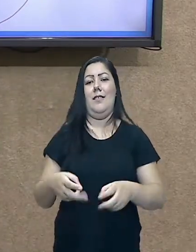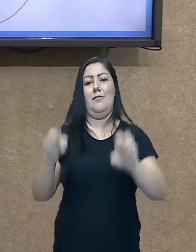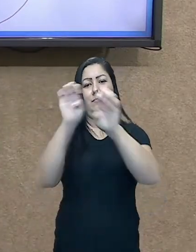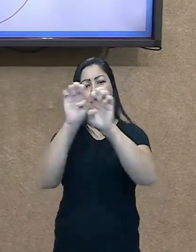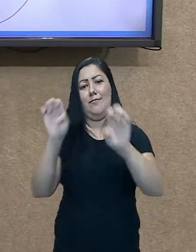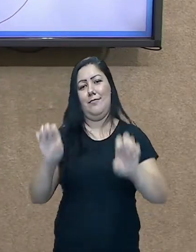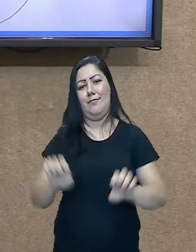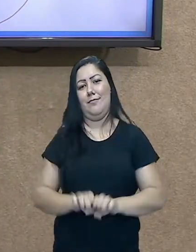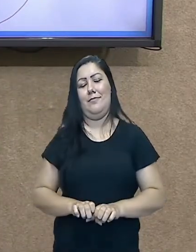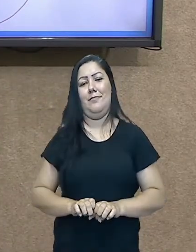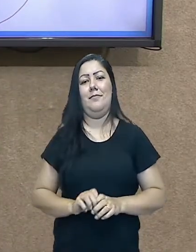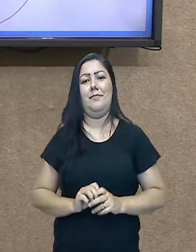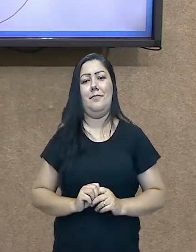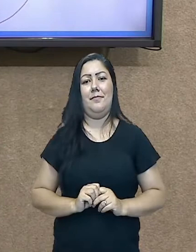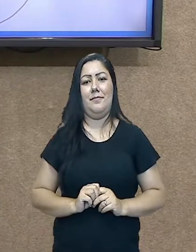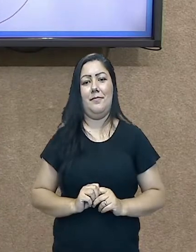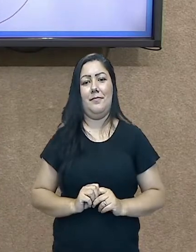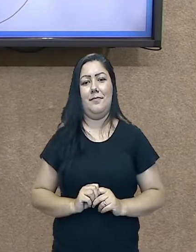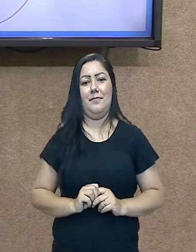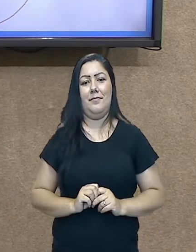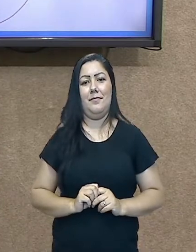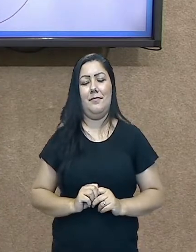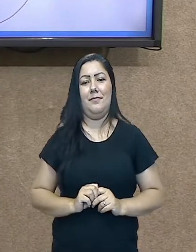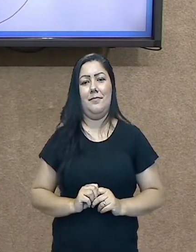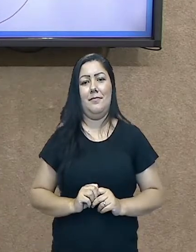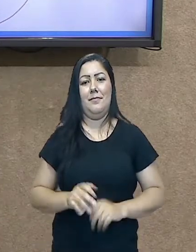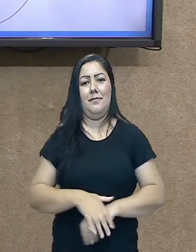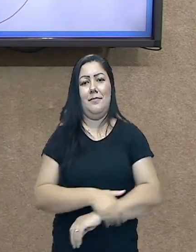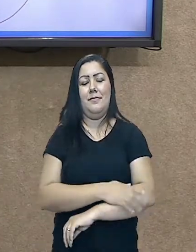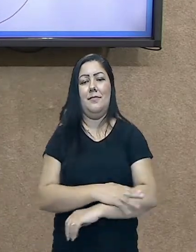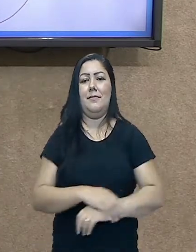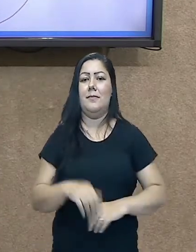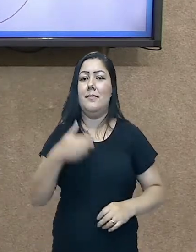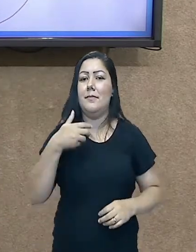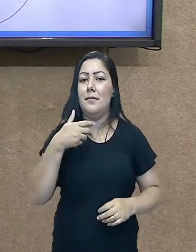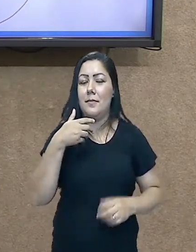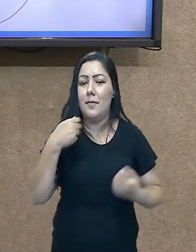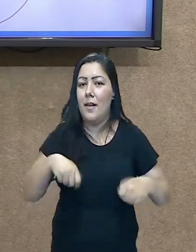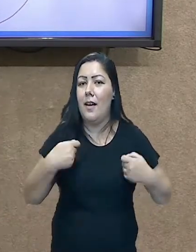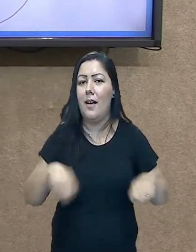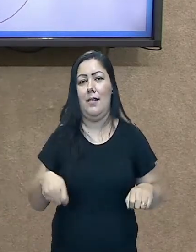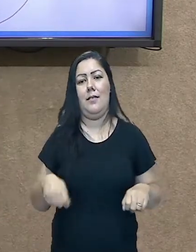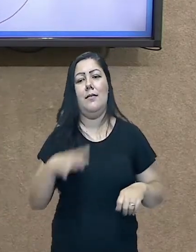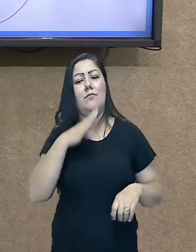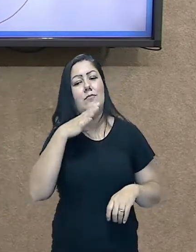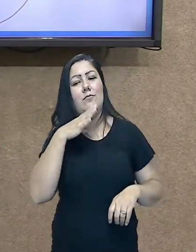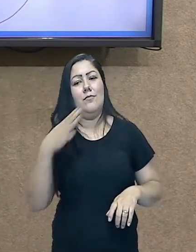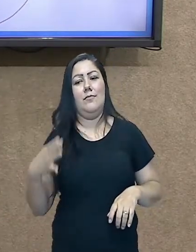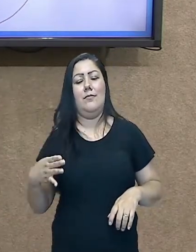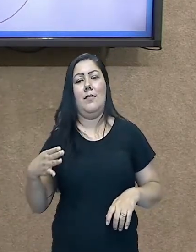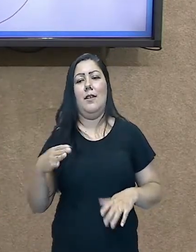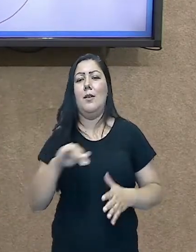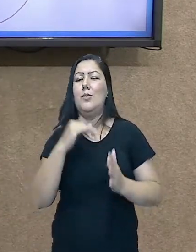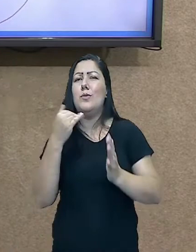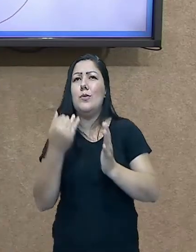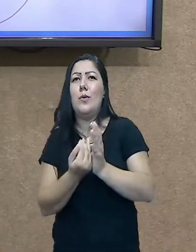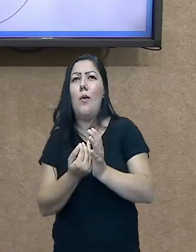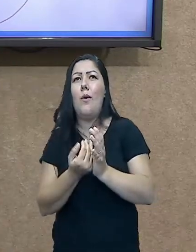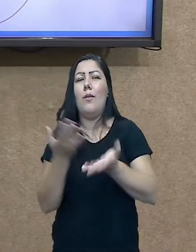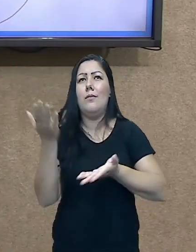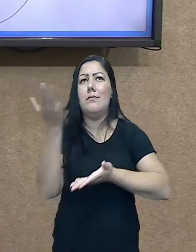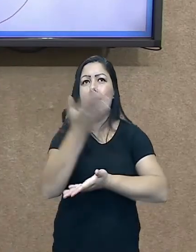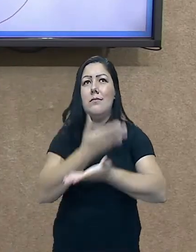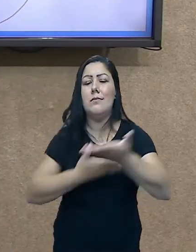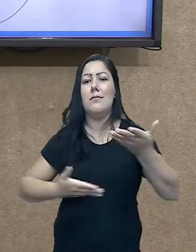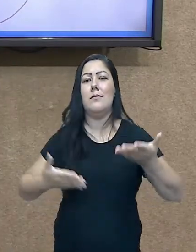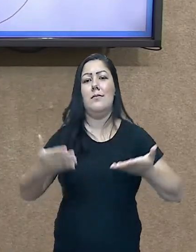estruturado. Nós precisamos conhecer todas essas questões para a gente